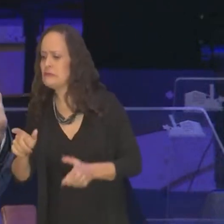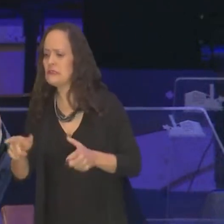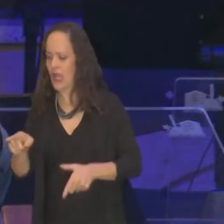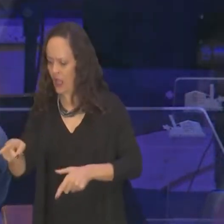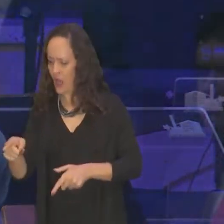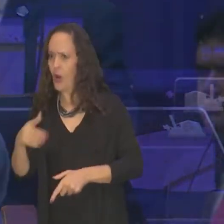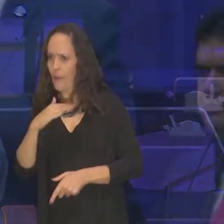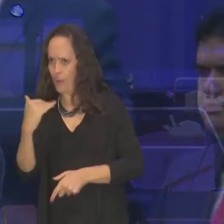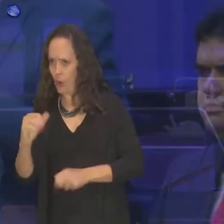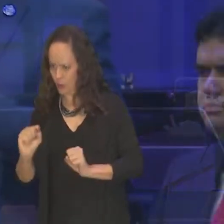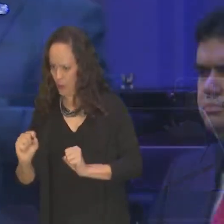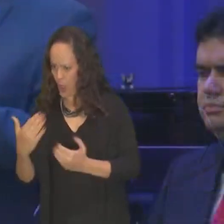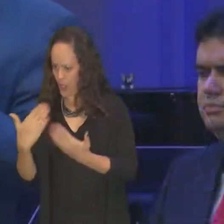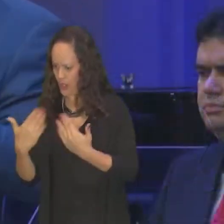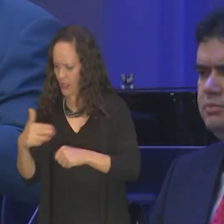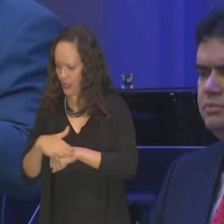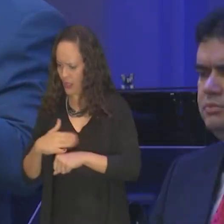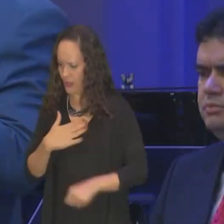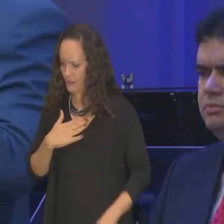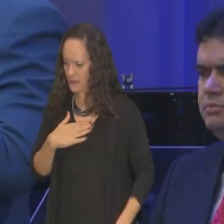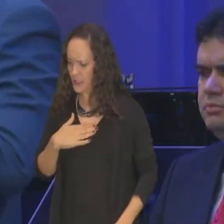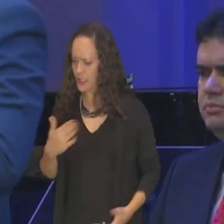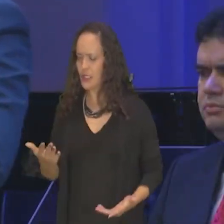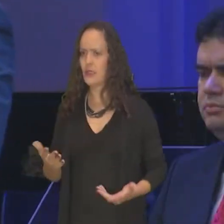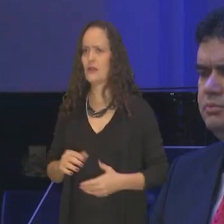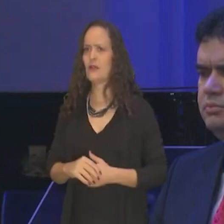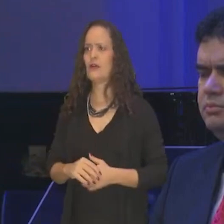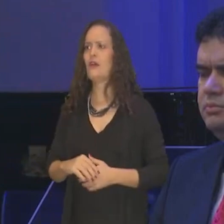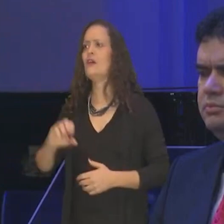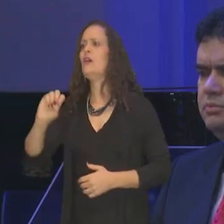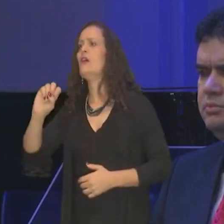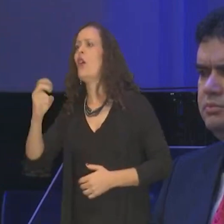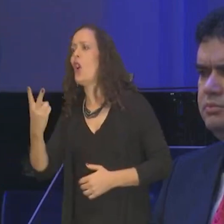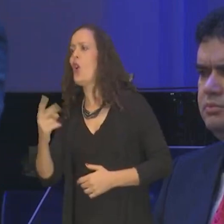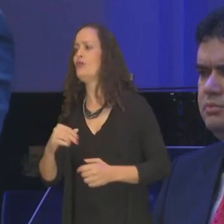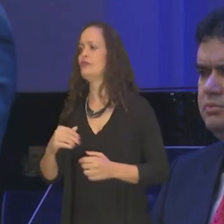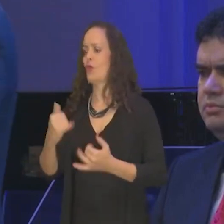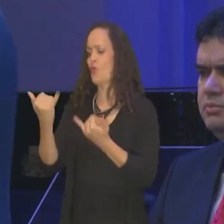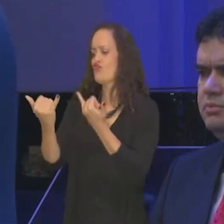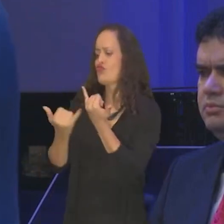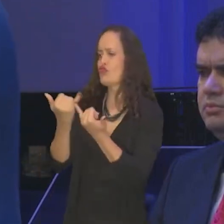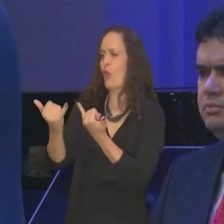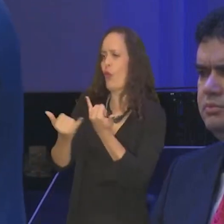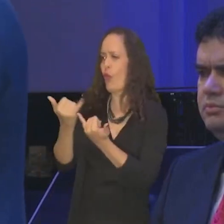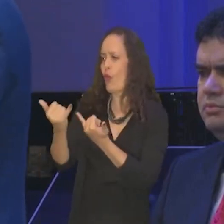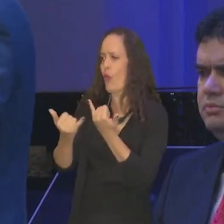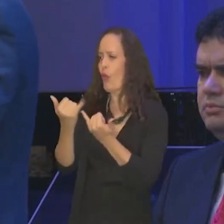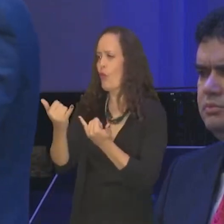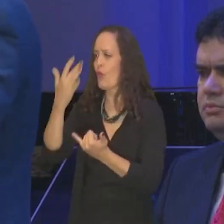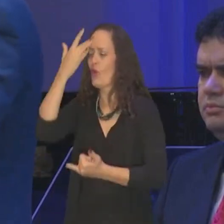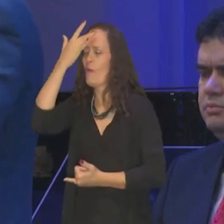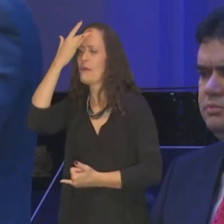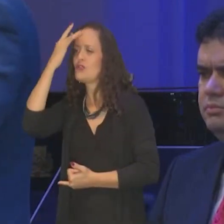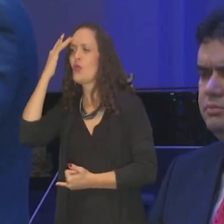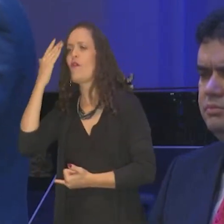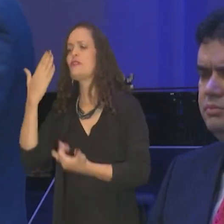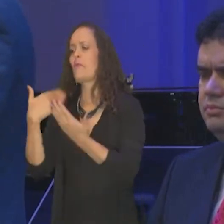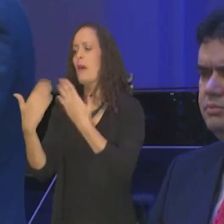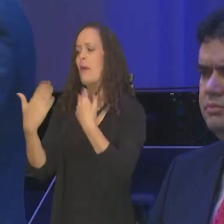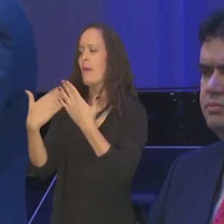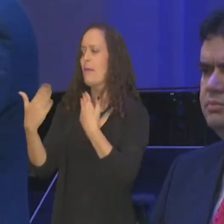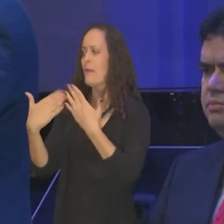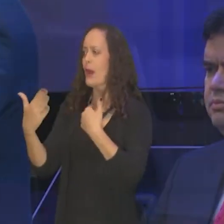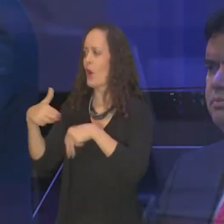comigo, desde um jogo de manipulação, em que você conversa com a pessoa e você